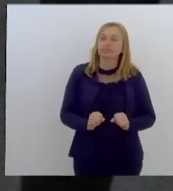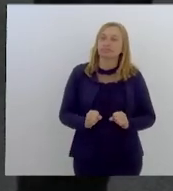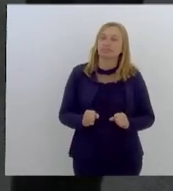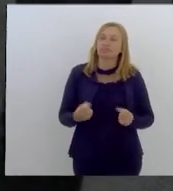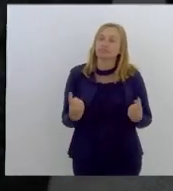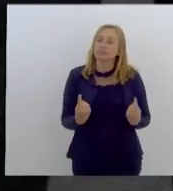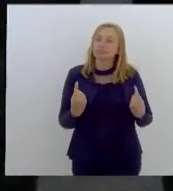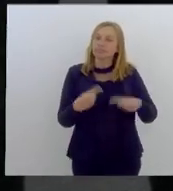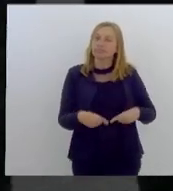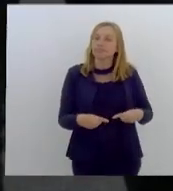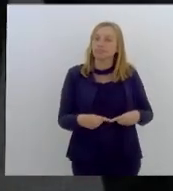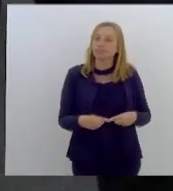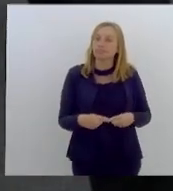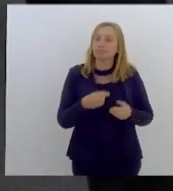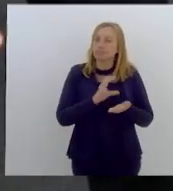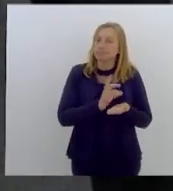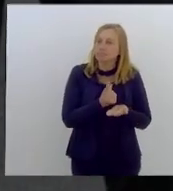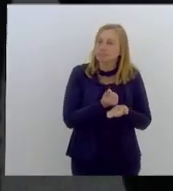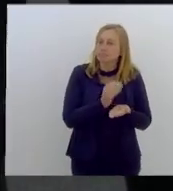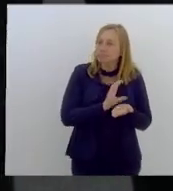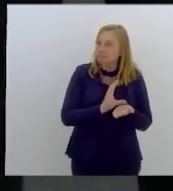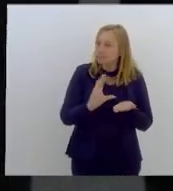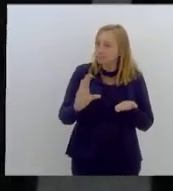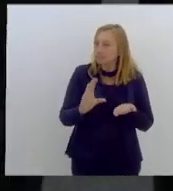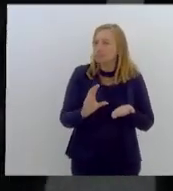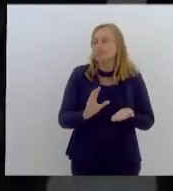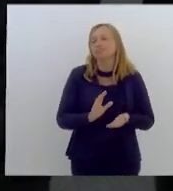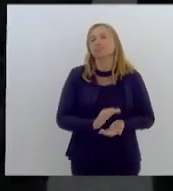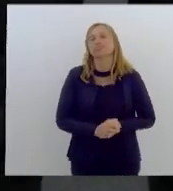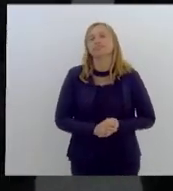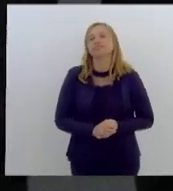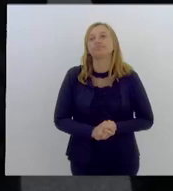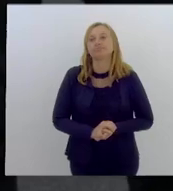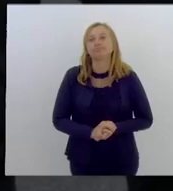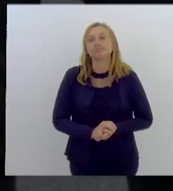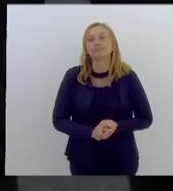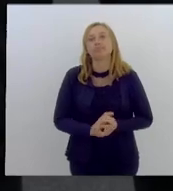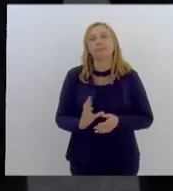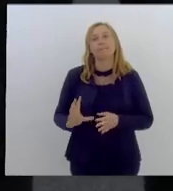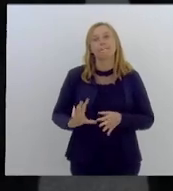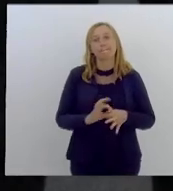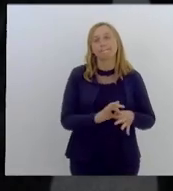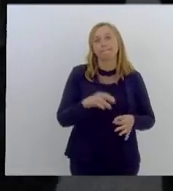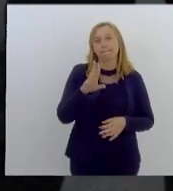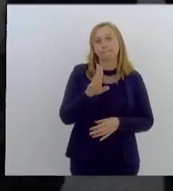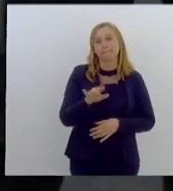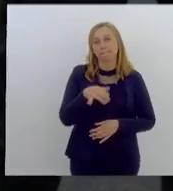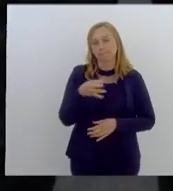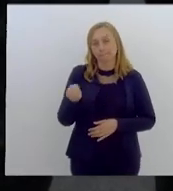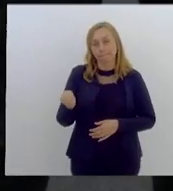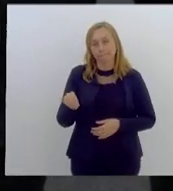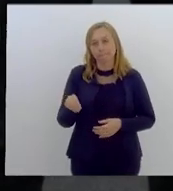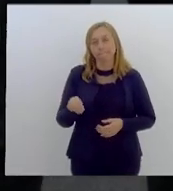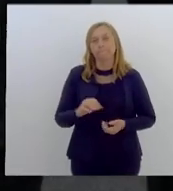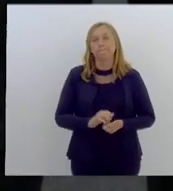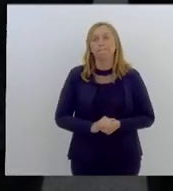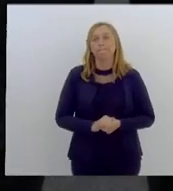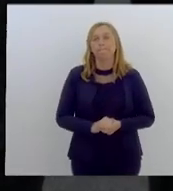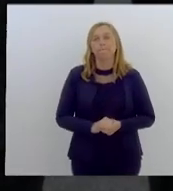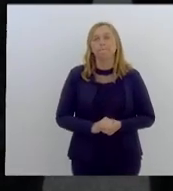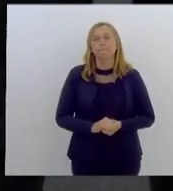disputar um recurso adicional, que é uma complementação da União, não é? Em função do